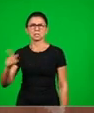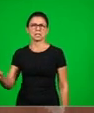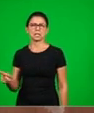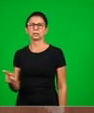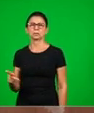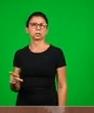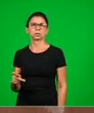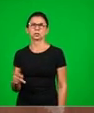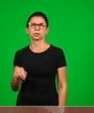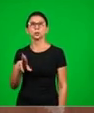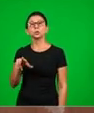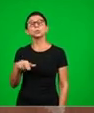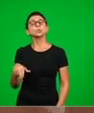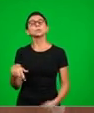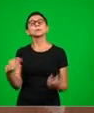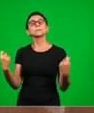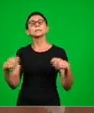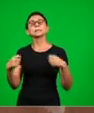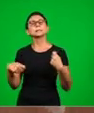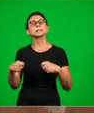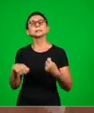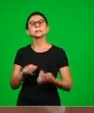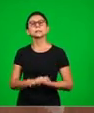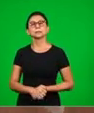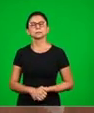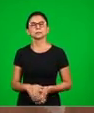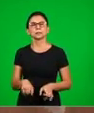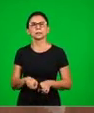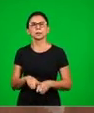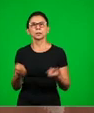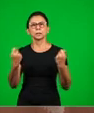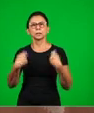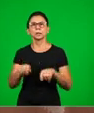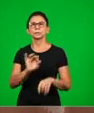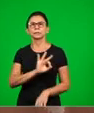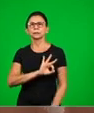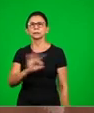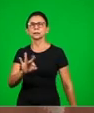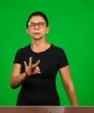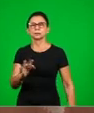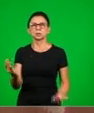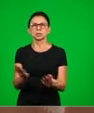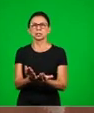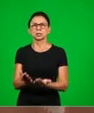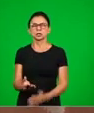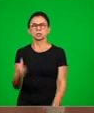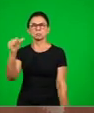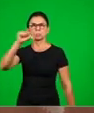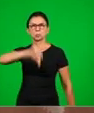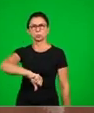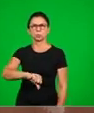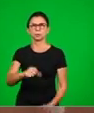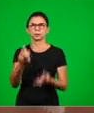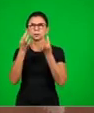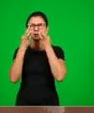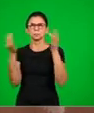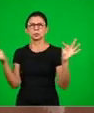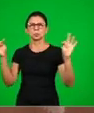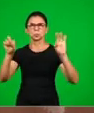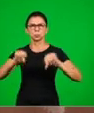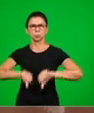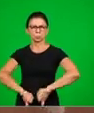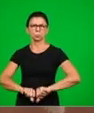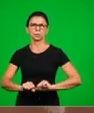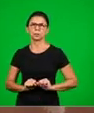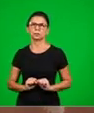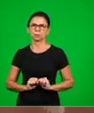Nunca precisamos nem de crente ruim. Não precisamos dos recursos. Quando dizemos isso, nós não estamos